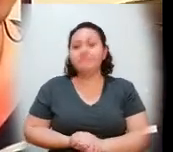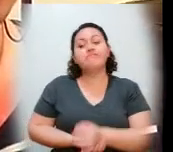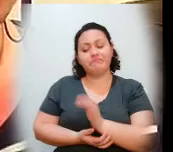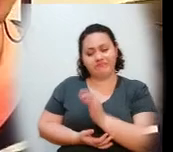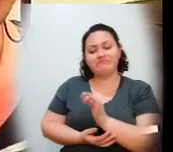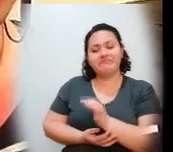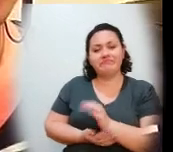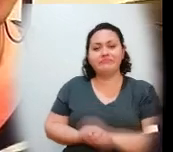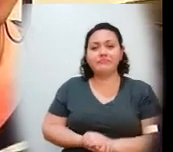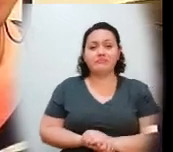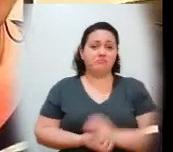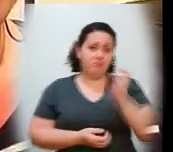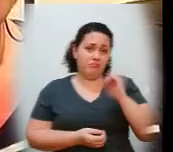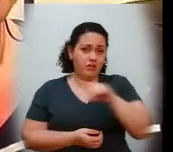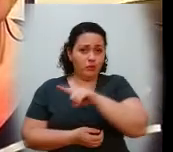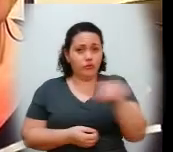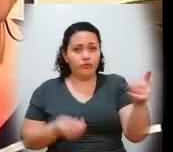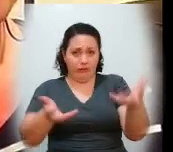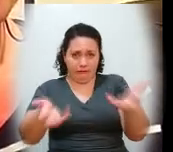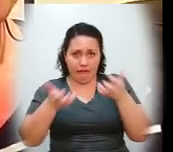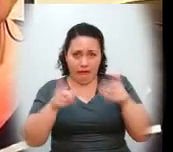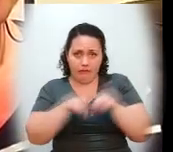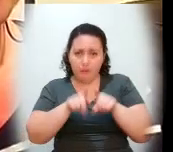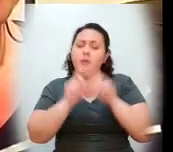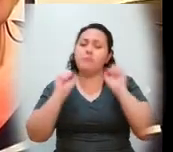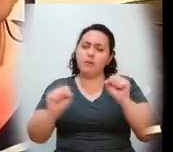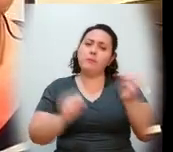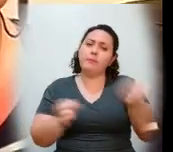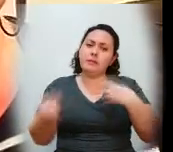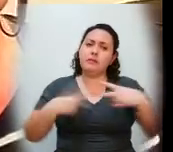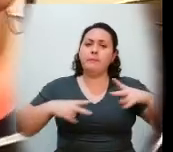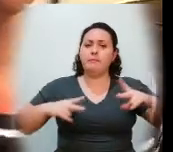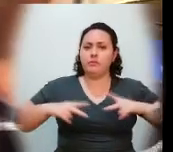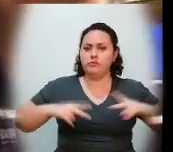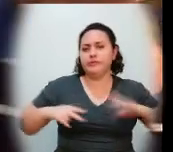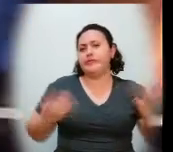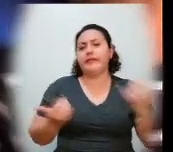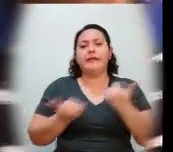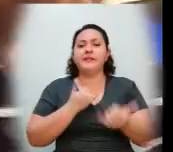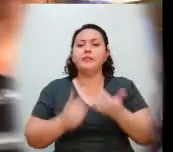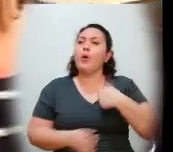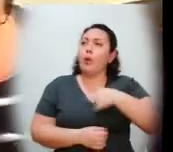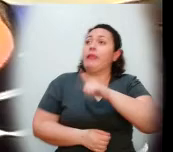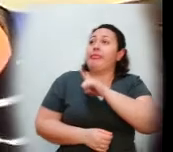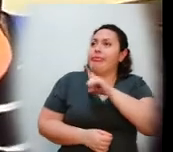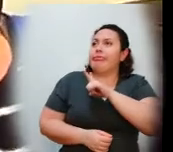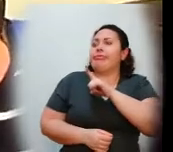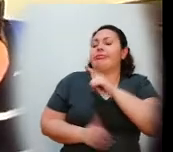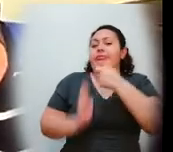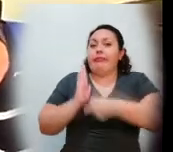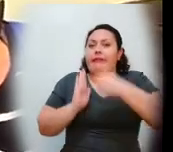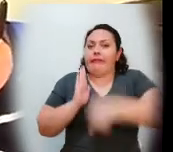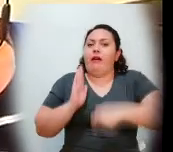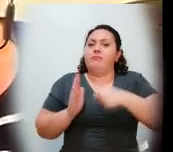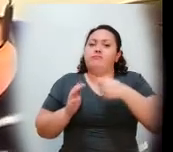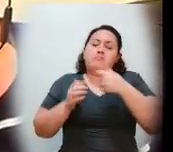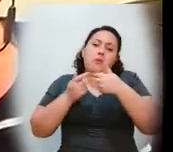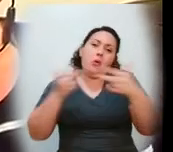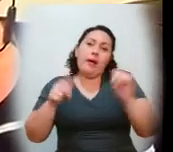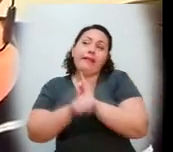também qualquer coisa, se vocês quiserem, nos mandem no privado. Ah, tentei tal coisa, não deu certo mais ou menos,